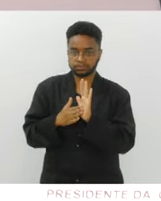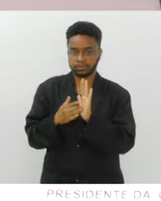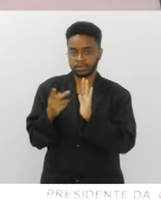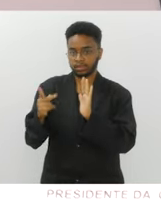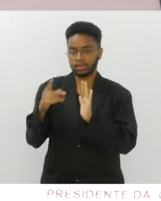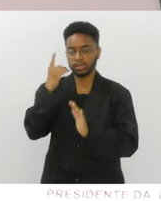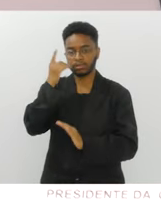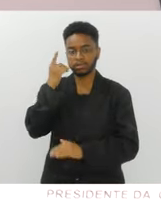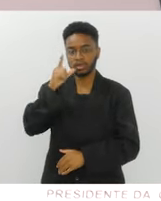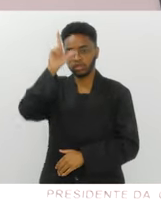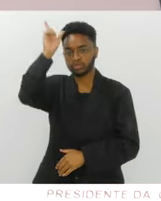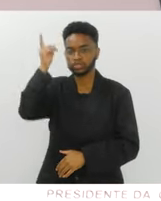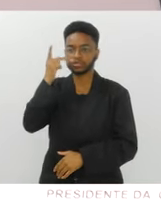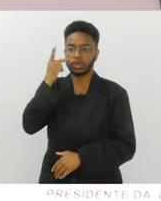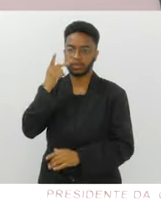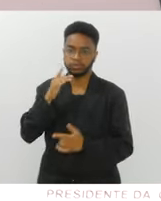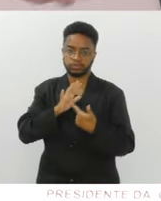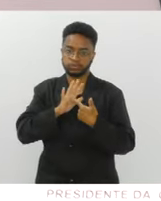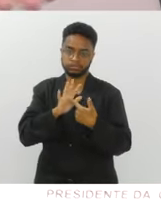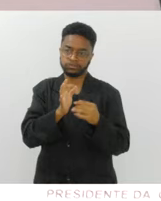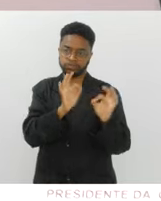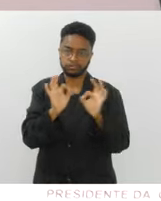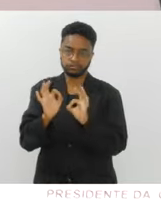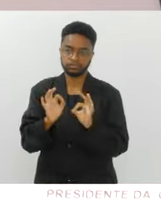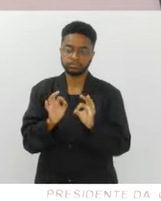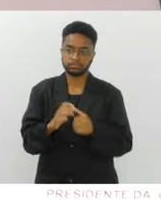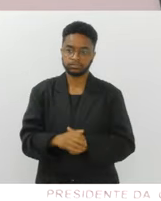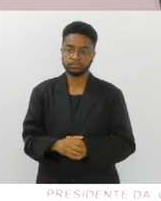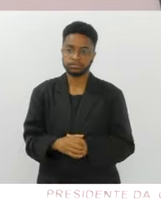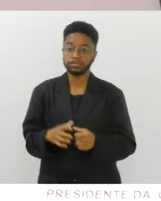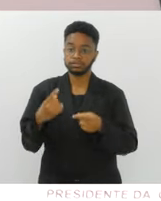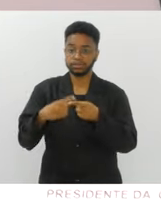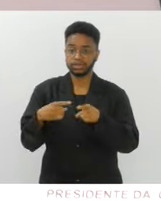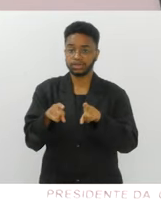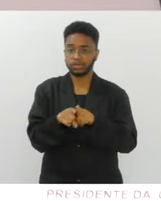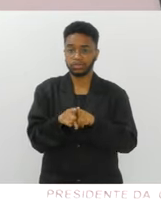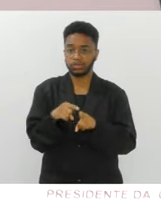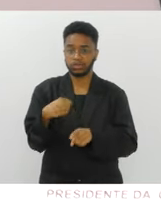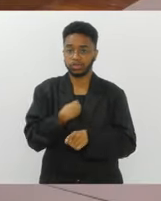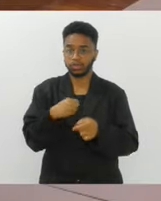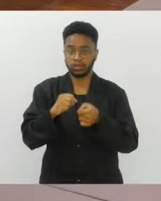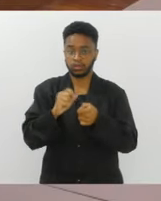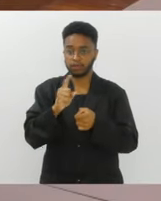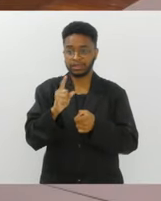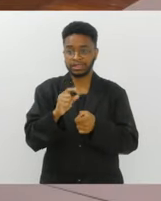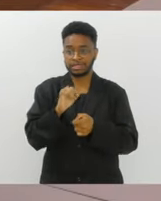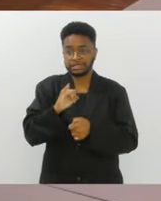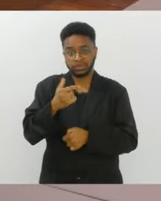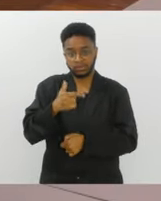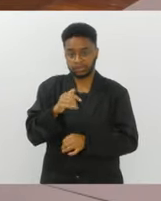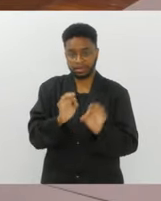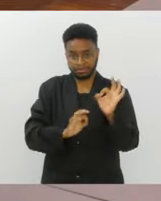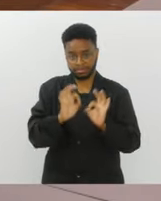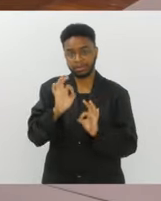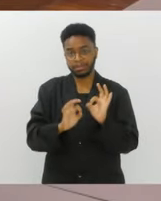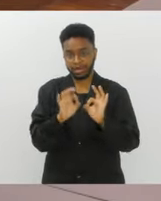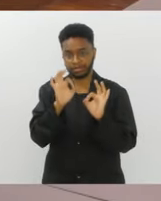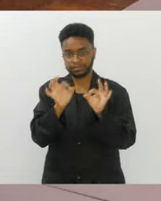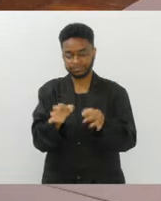Paulo, fazer essa apresentação. Até porque a gente não faria isso sem se preparar para a reunião.